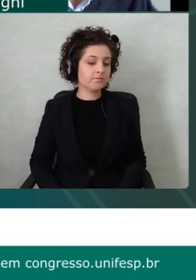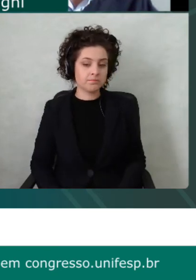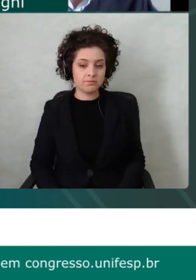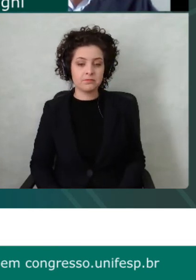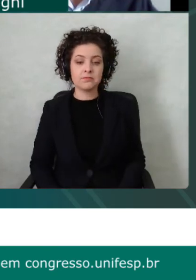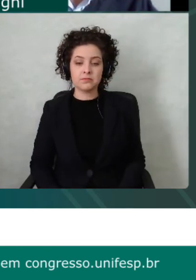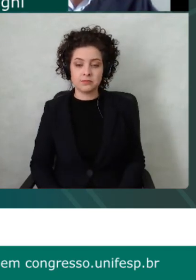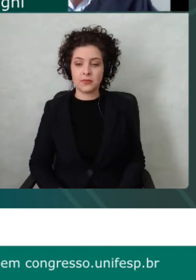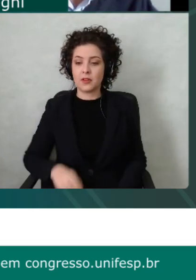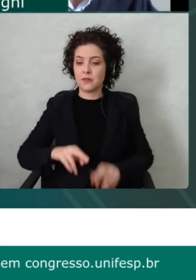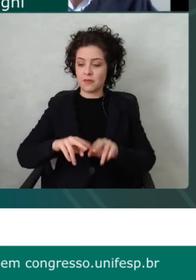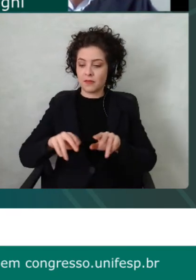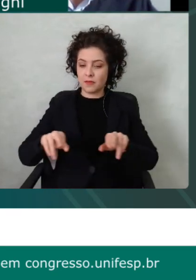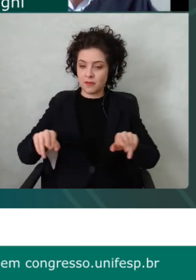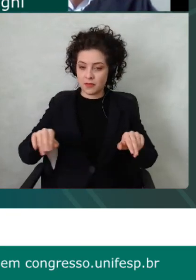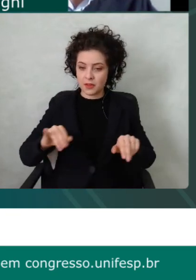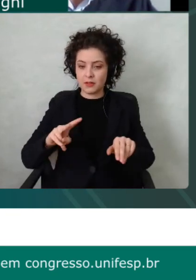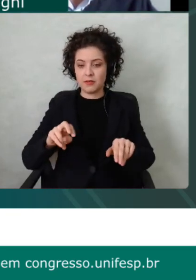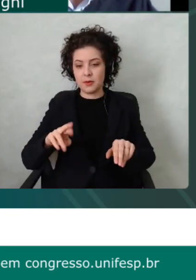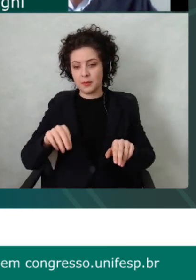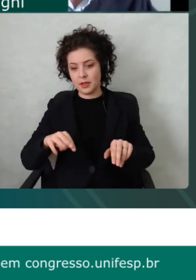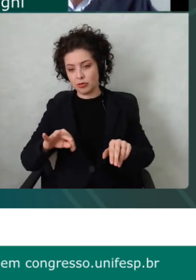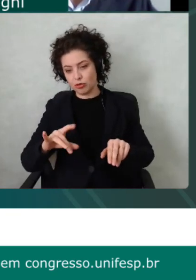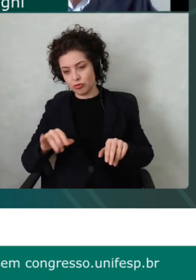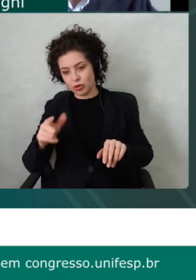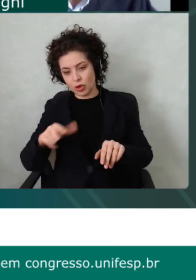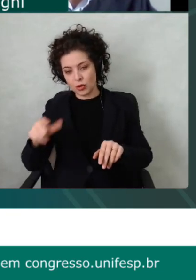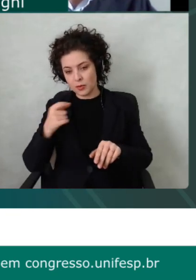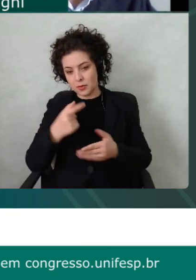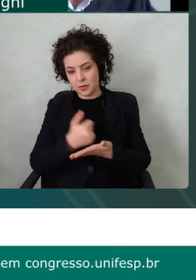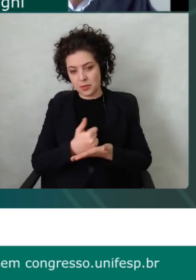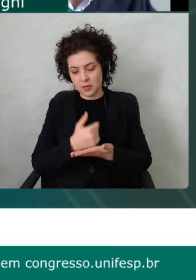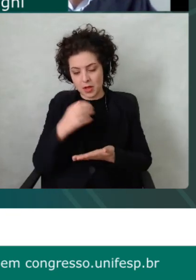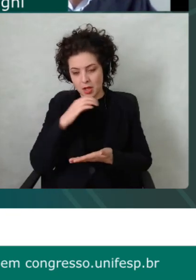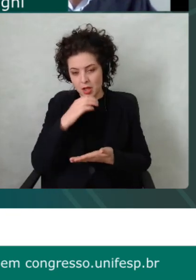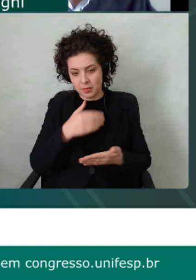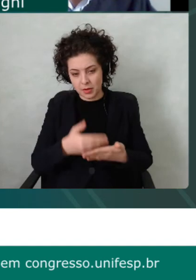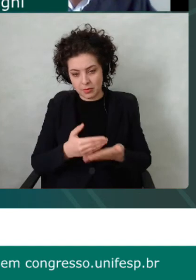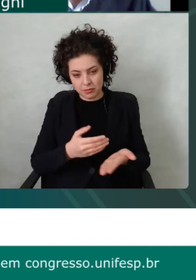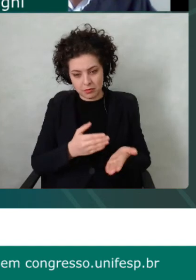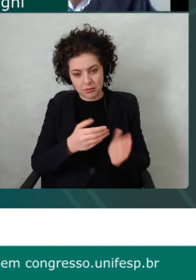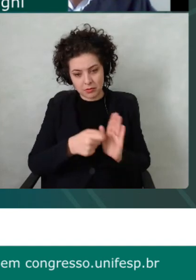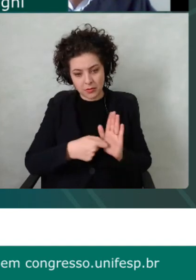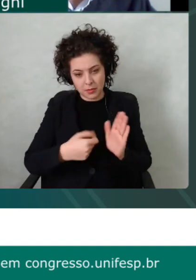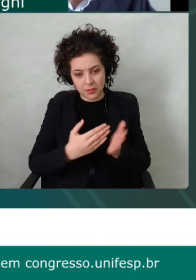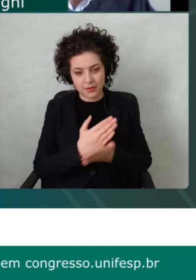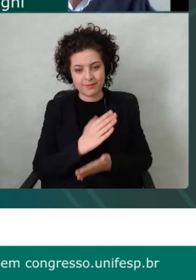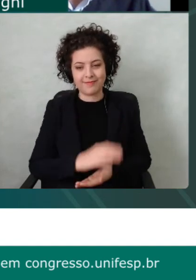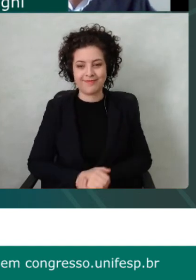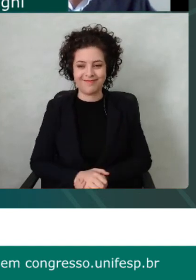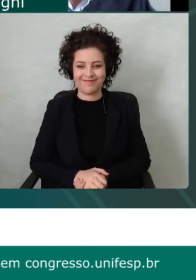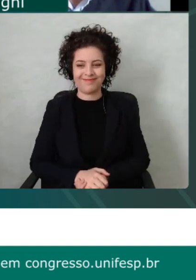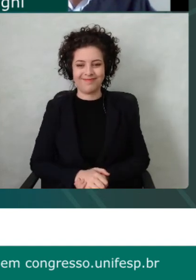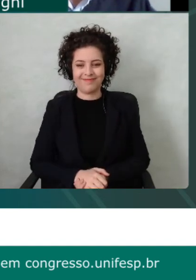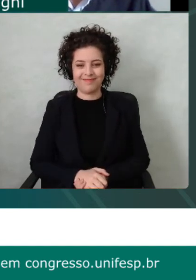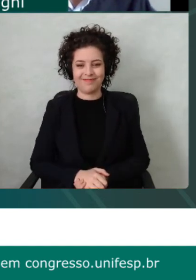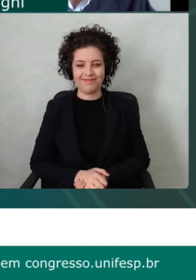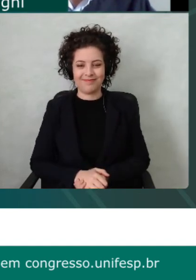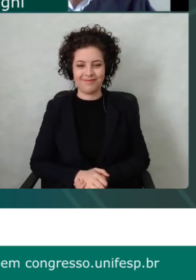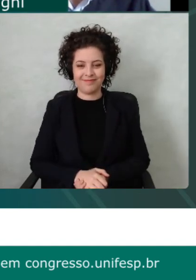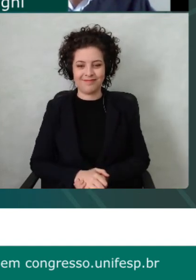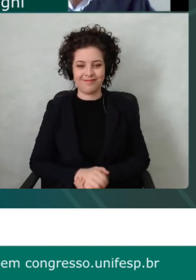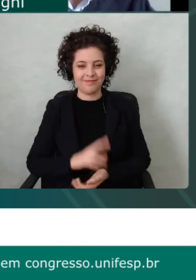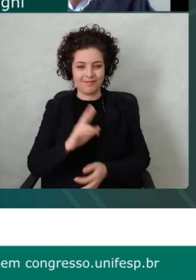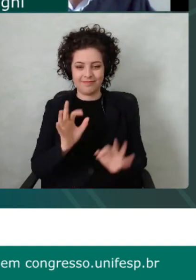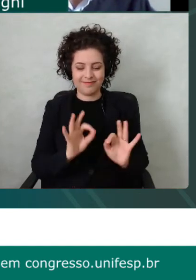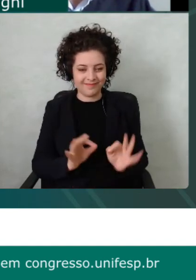ivermectina e outros medicamentos que devem sair logo, né? Falei muito para não responder nada. A gente, na verdade,